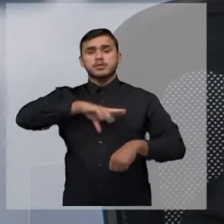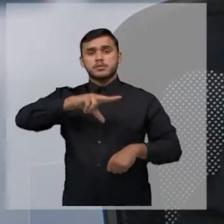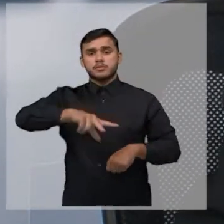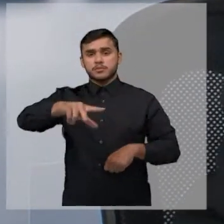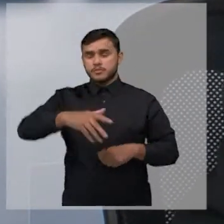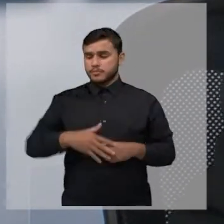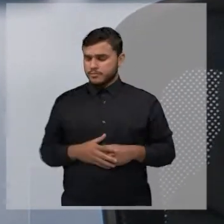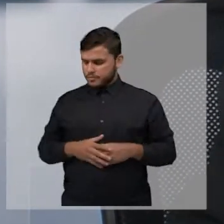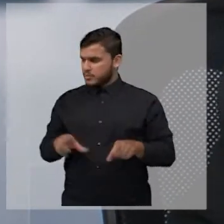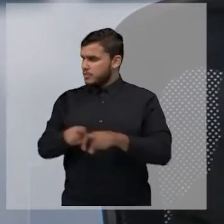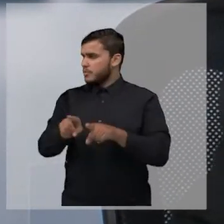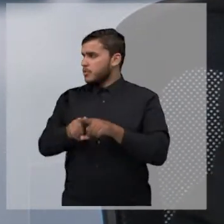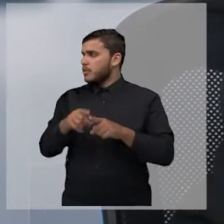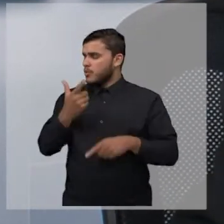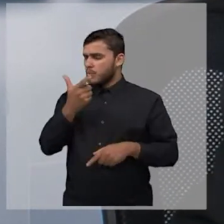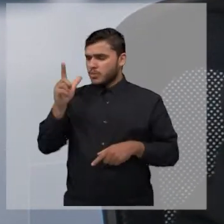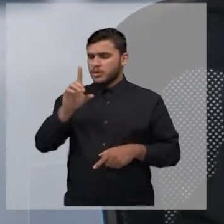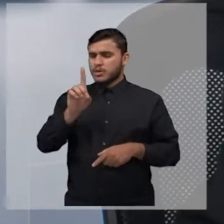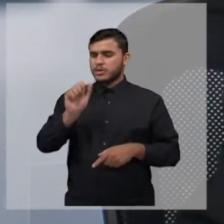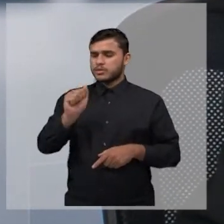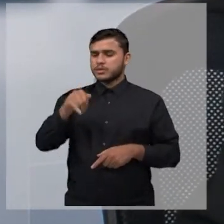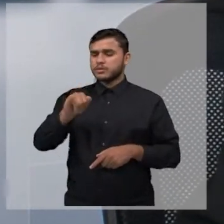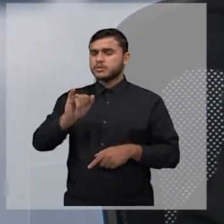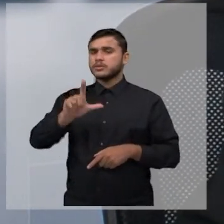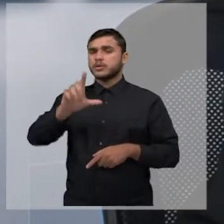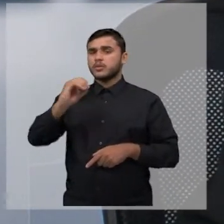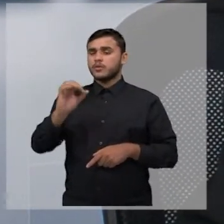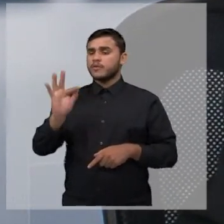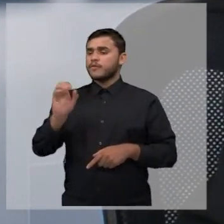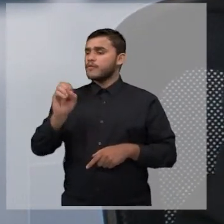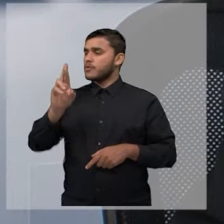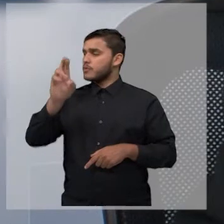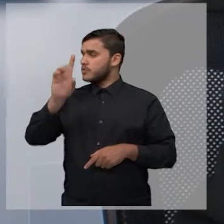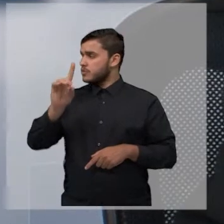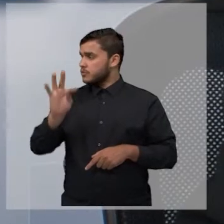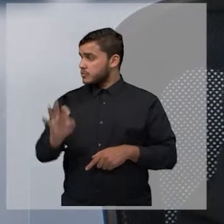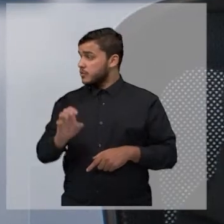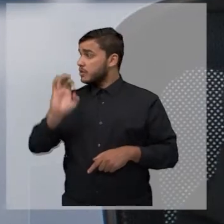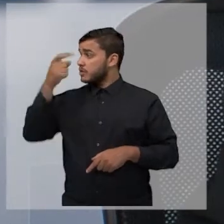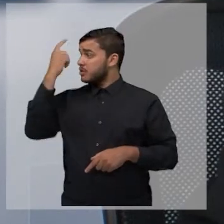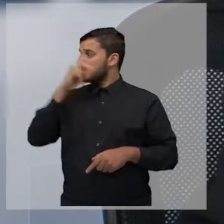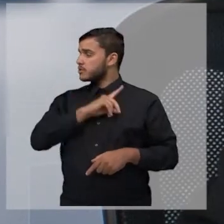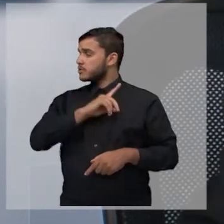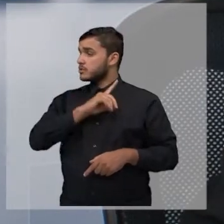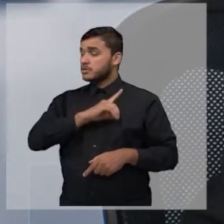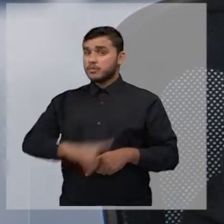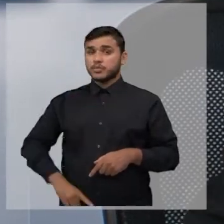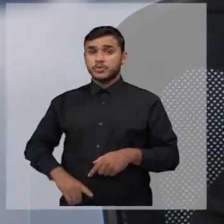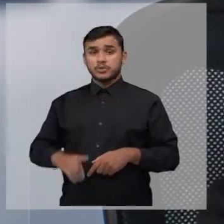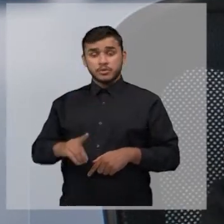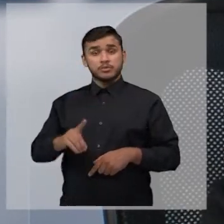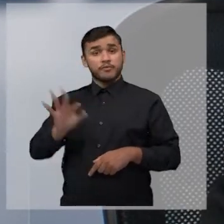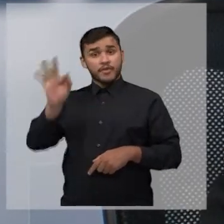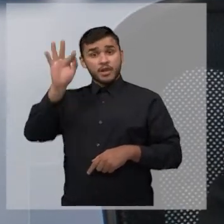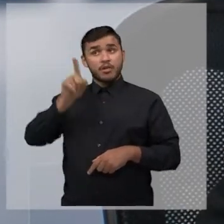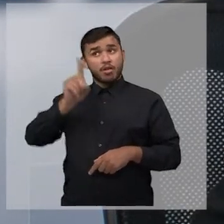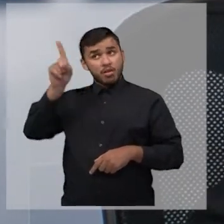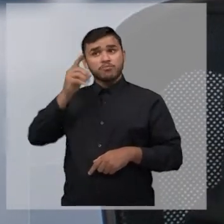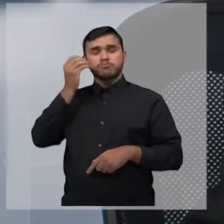meu querido amigo Danilo Forte, que é um ex-deputado federal, mas que tem muita atuação ainda em